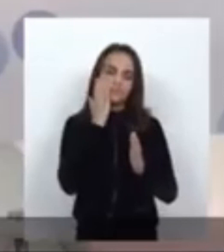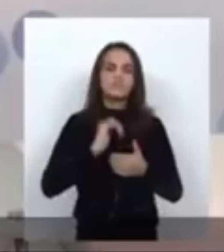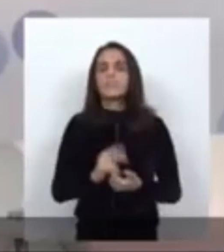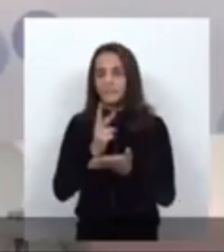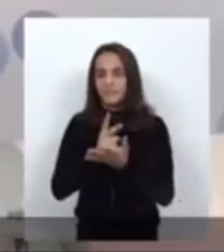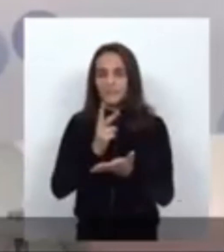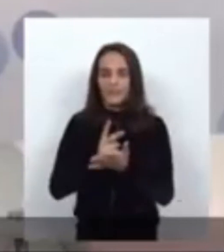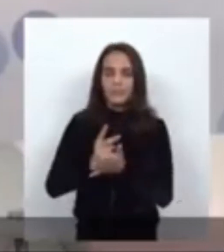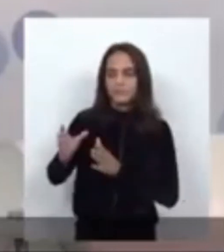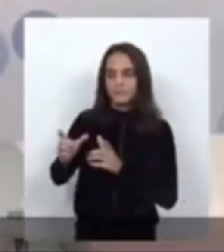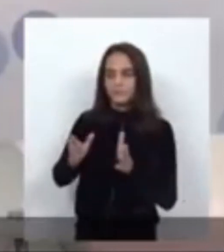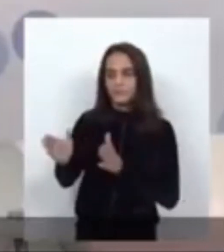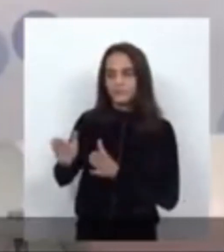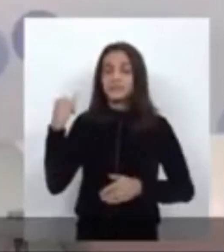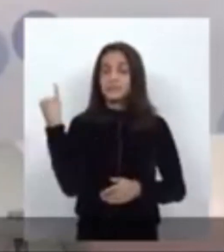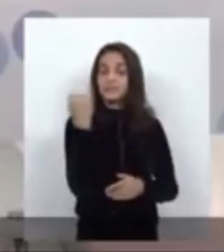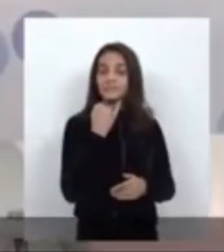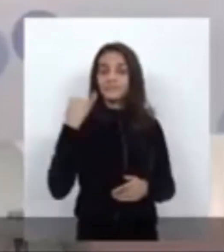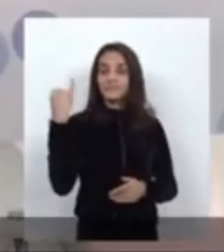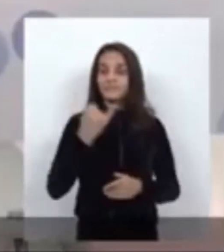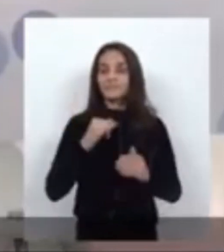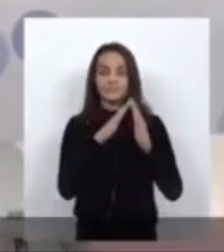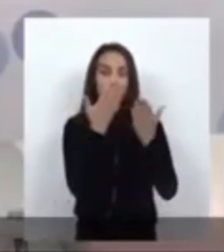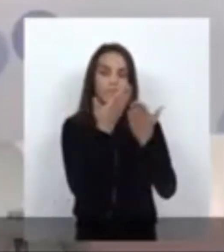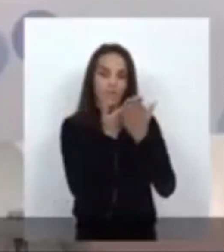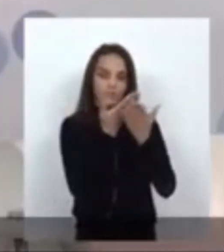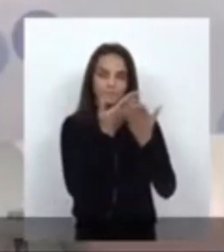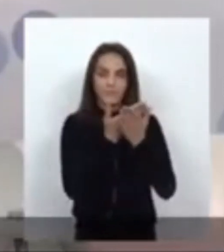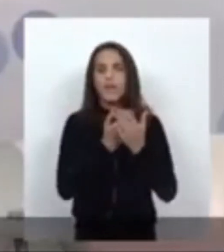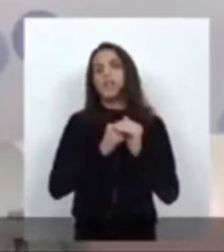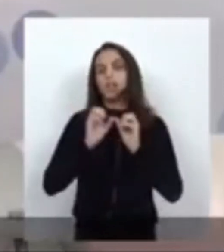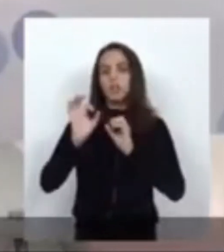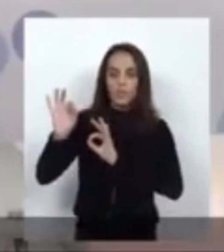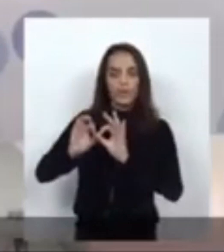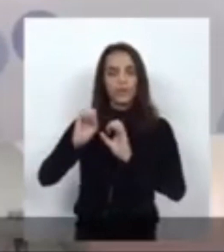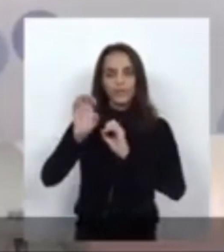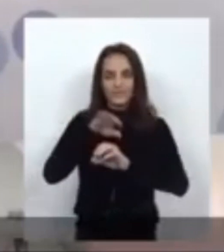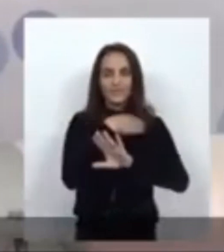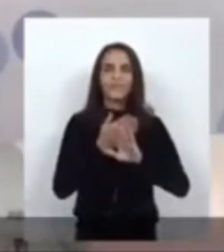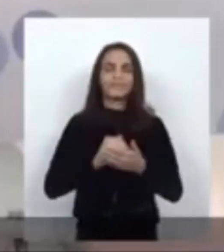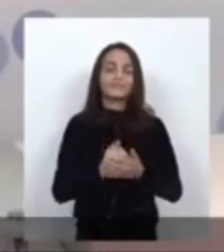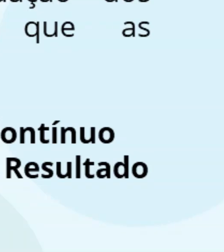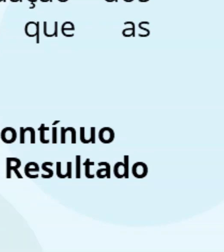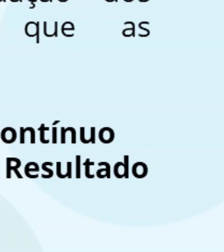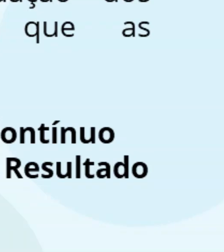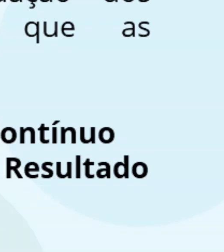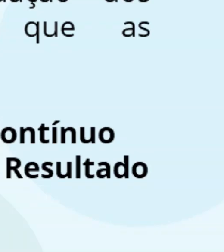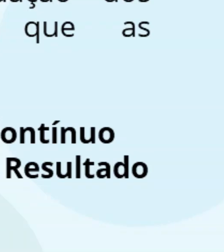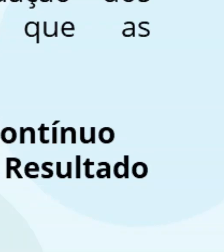um momento ali muito importante nas escolas do Programa Ensino Integral. Bom, então eu vou pedir para colocar o